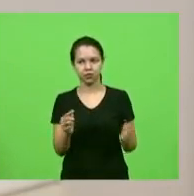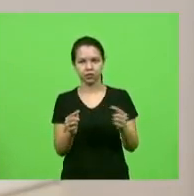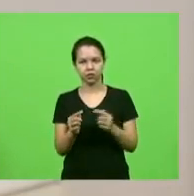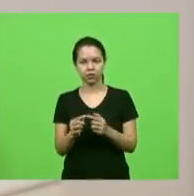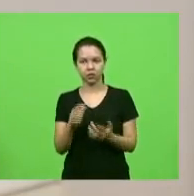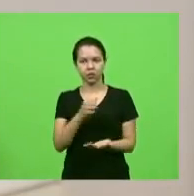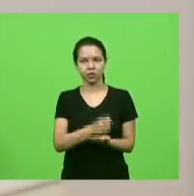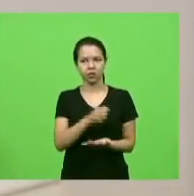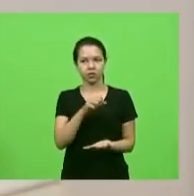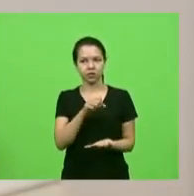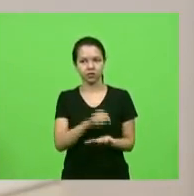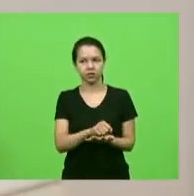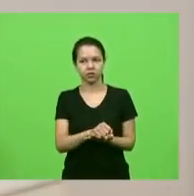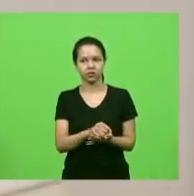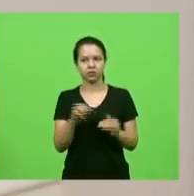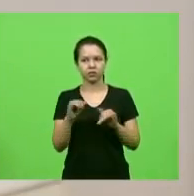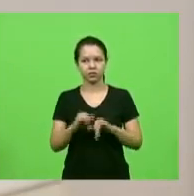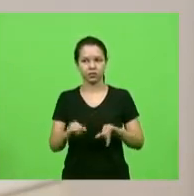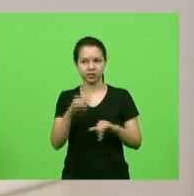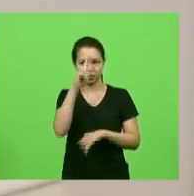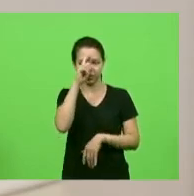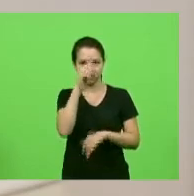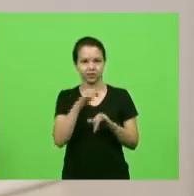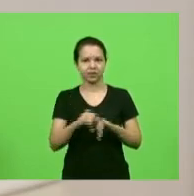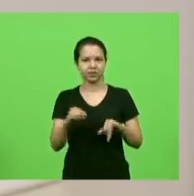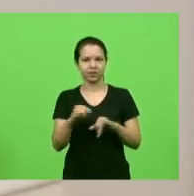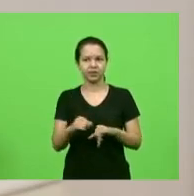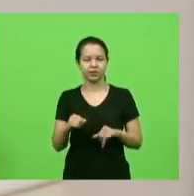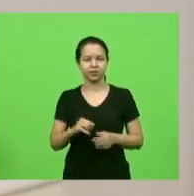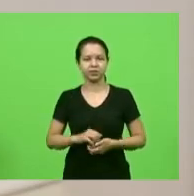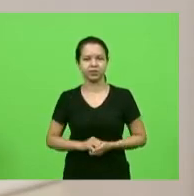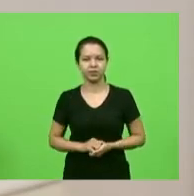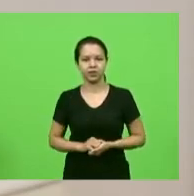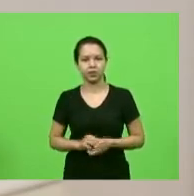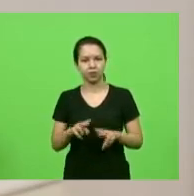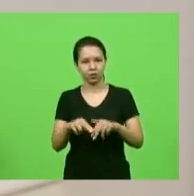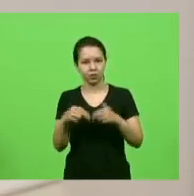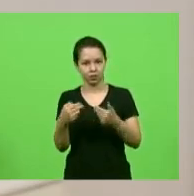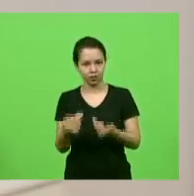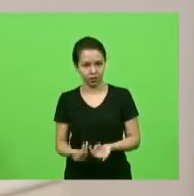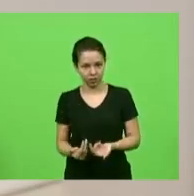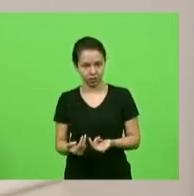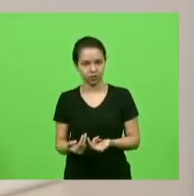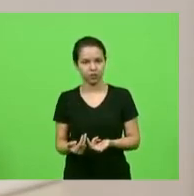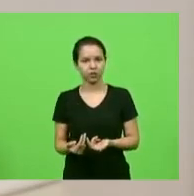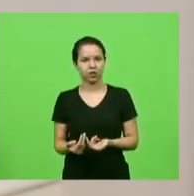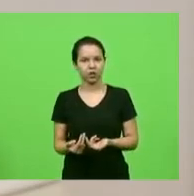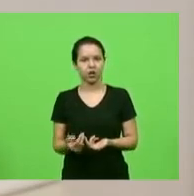do hospital de campanha. Portanto, com exceção desse fato,